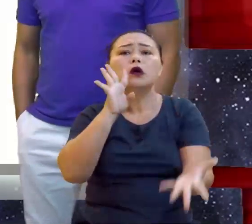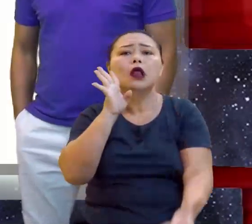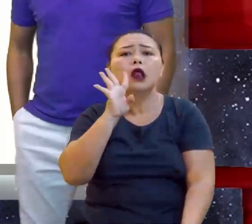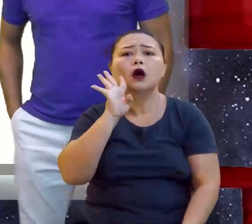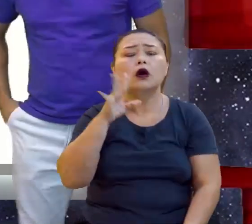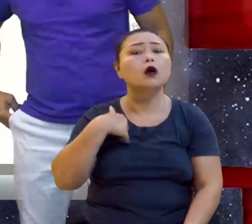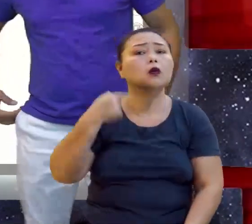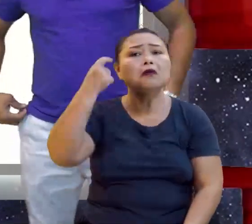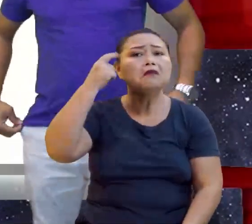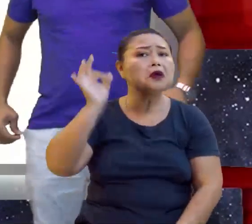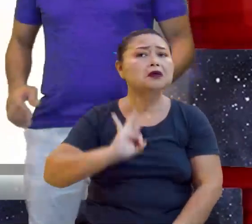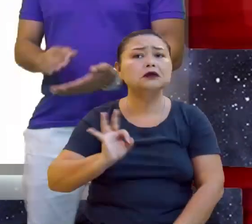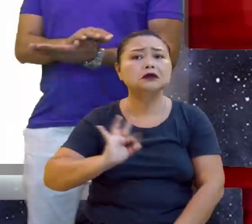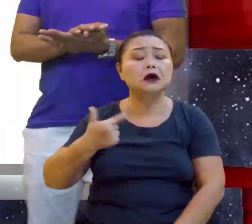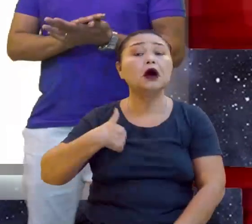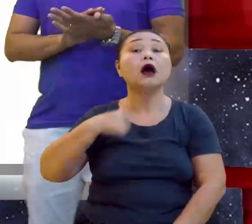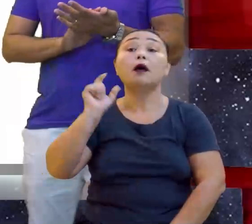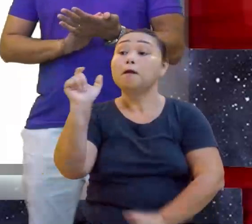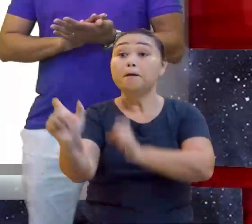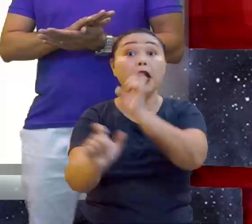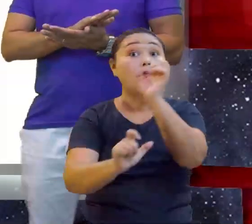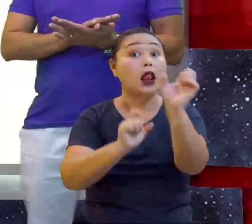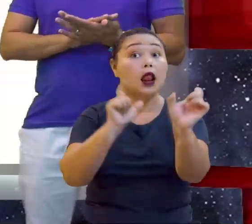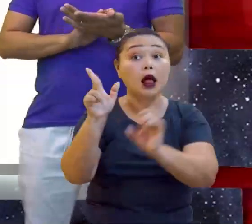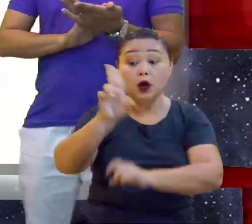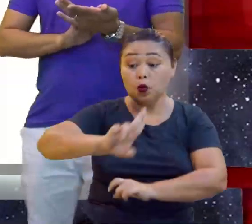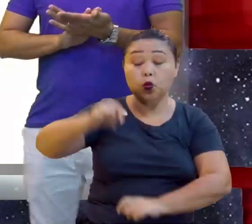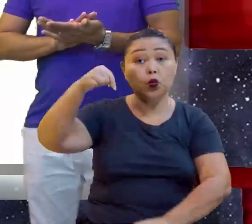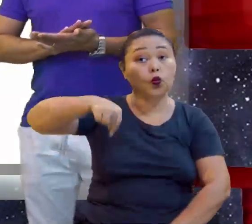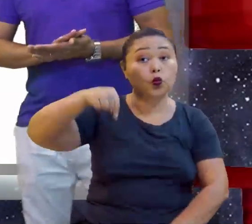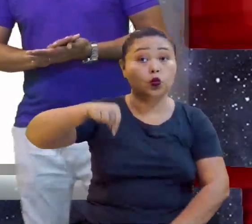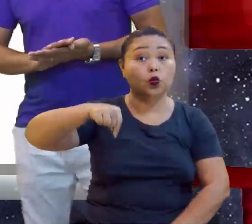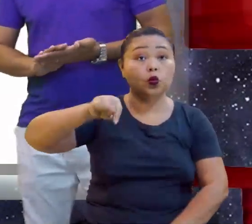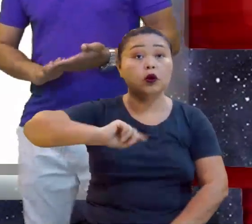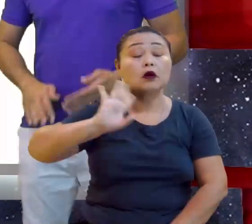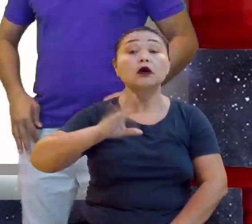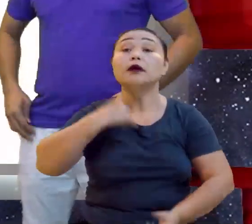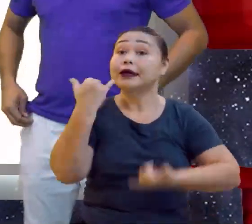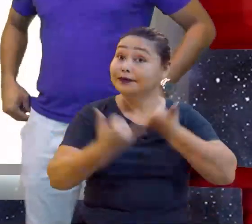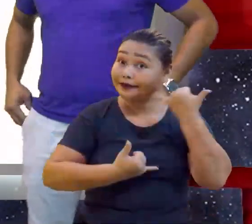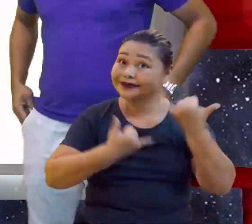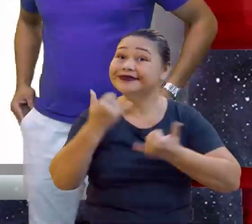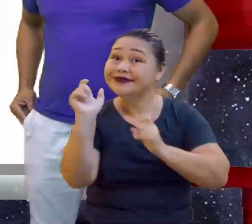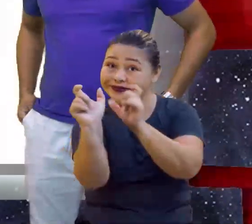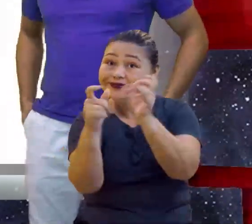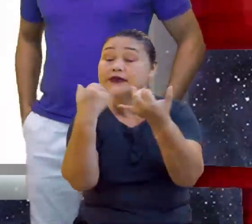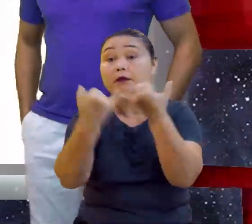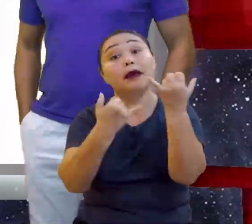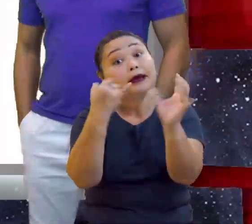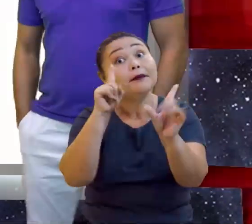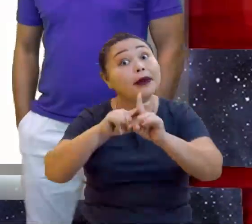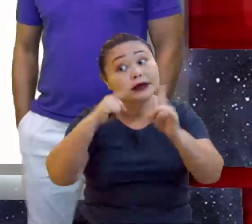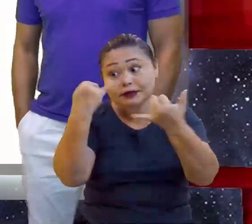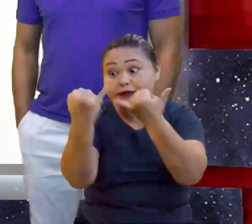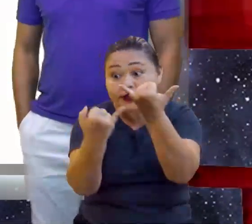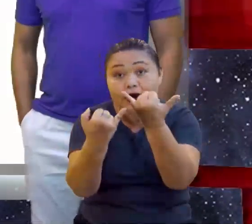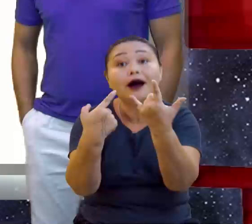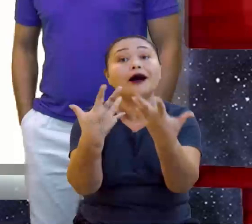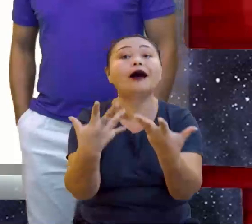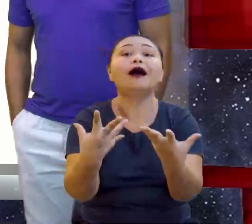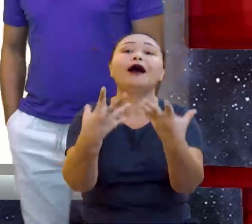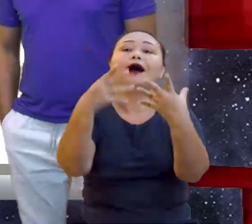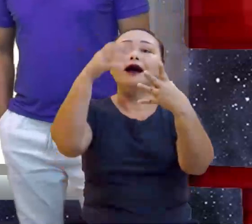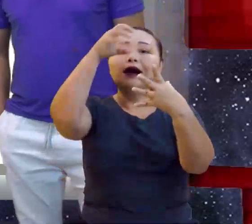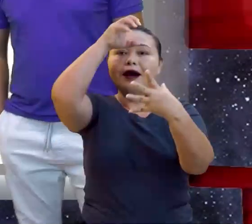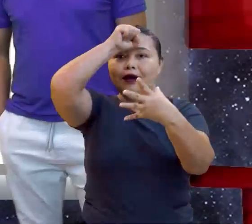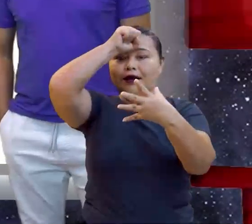tinha pensado nisso. Então, às vezes, são palavras que a gente usa aqui, meio que brincando, mas é brincando que se aprende, né? Vive ali isolamento social.